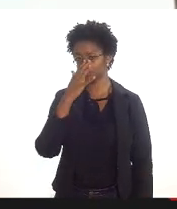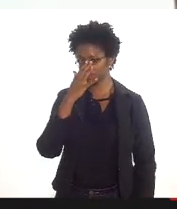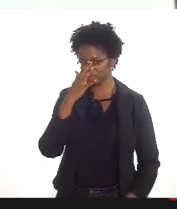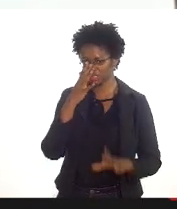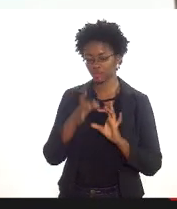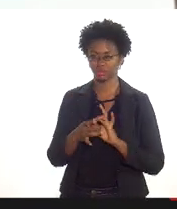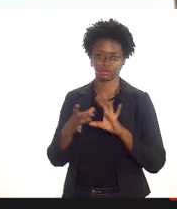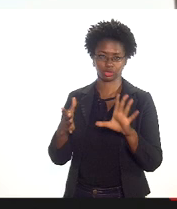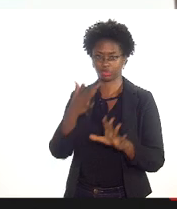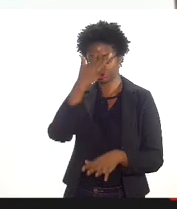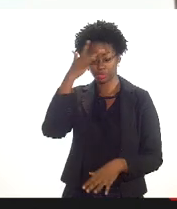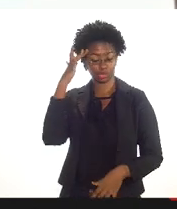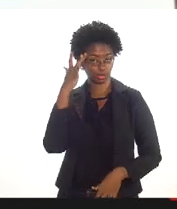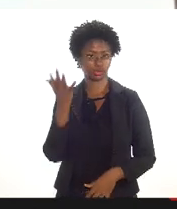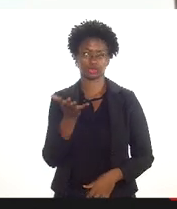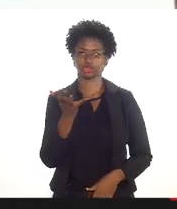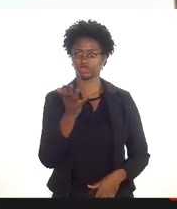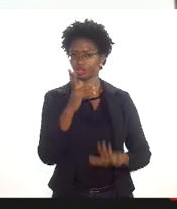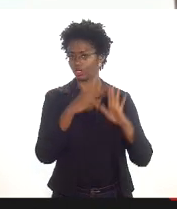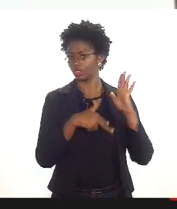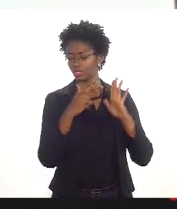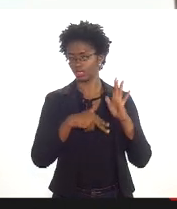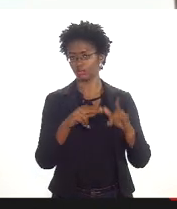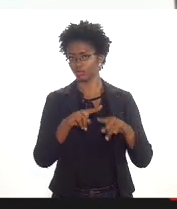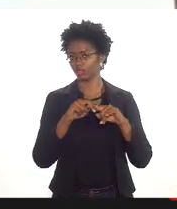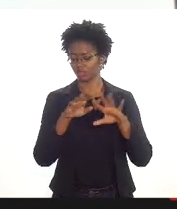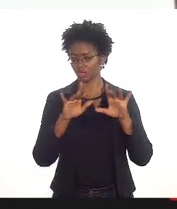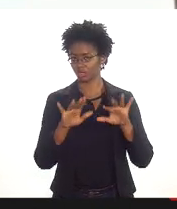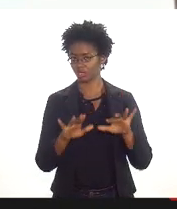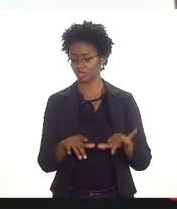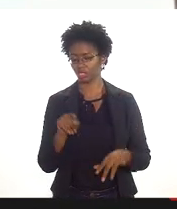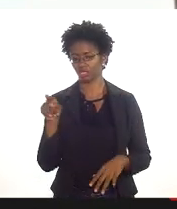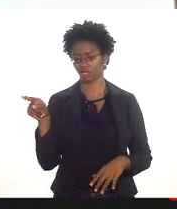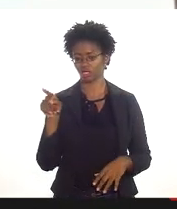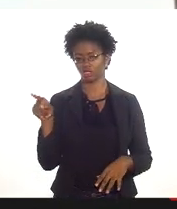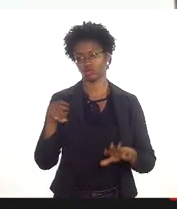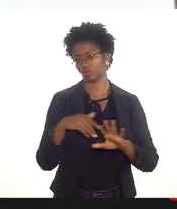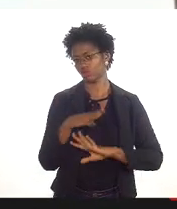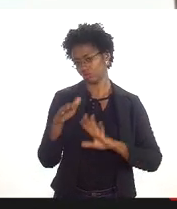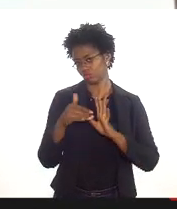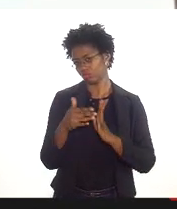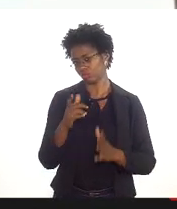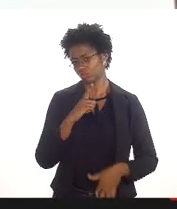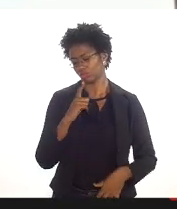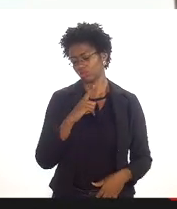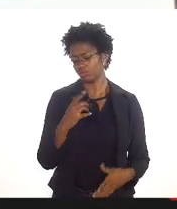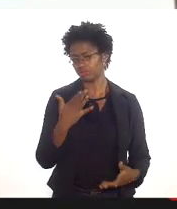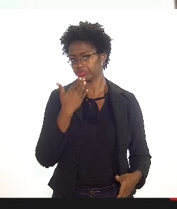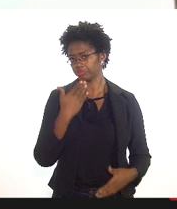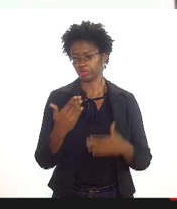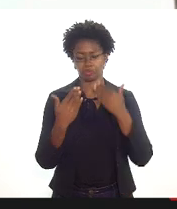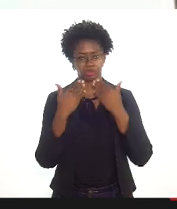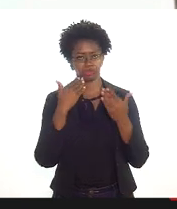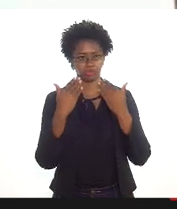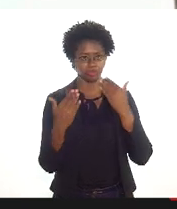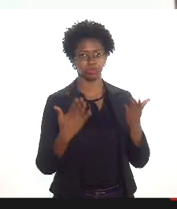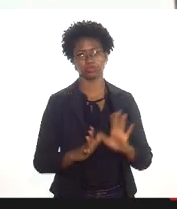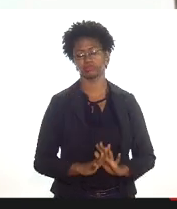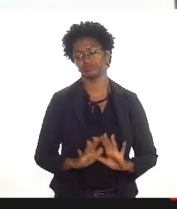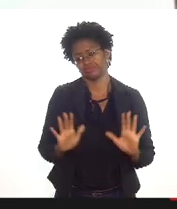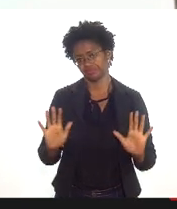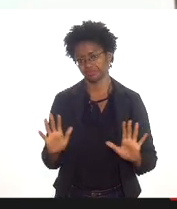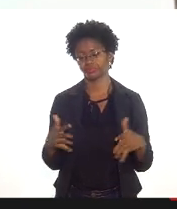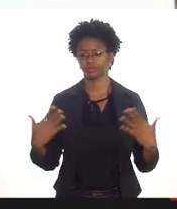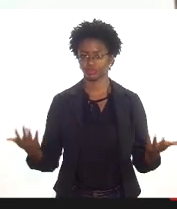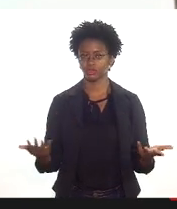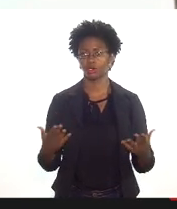que desejarem, porque aqui no chat a Petro já está pedindo, a Secretaria de Fazenda, etc. Então, eu